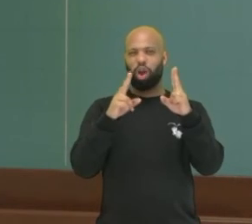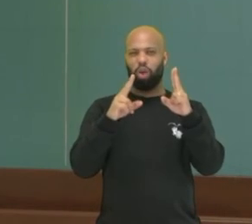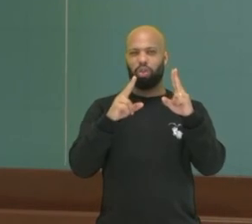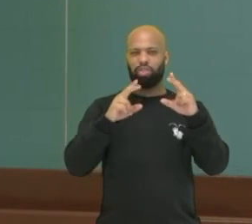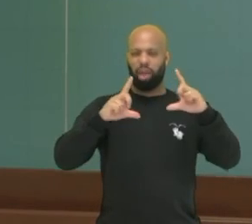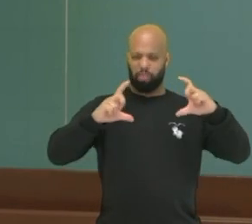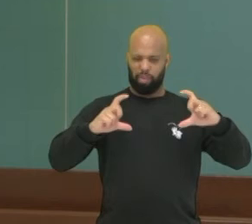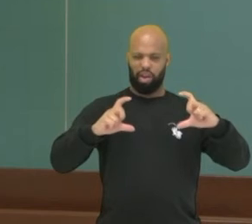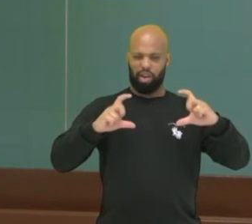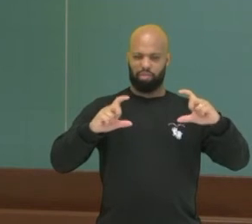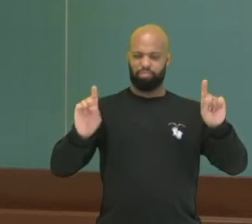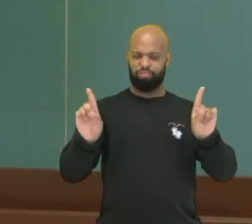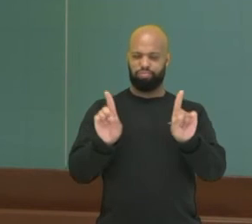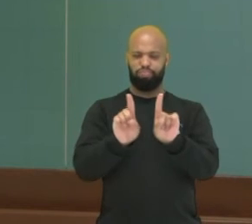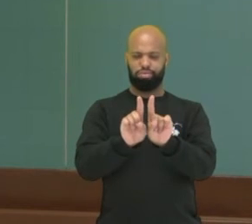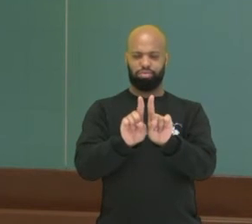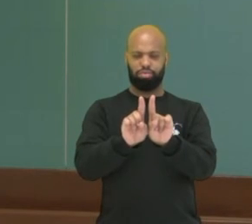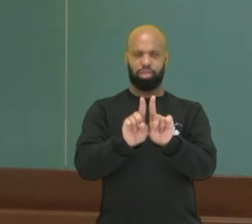iguaizinhos. Formou.